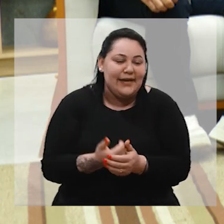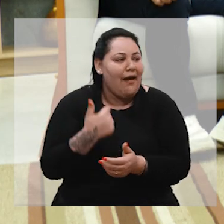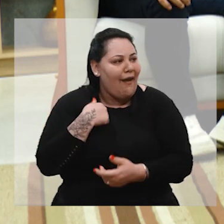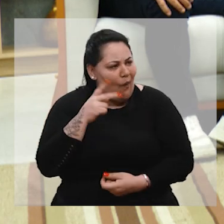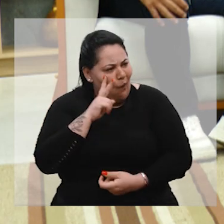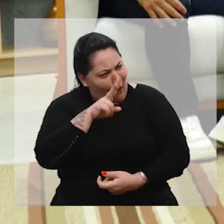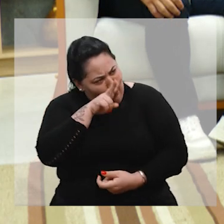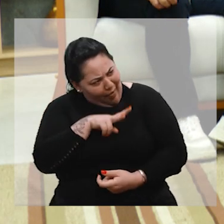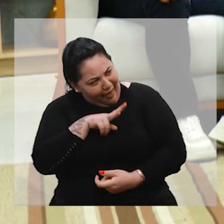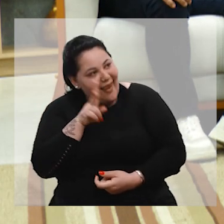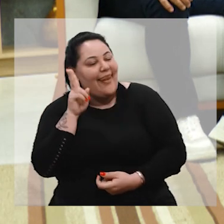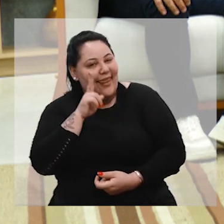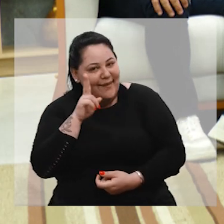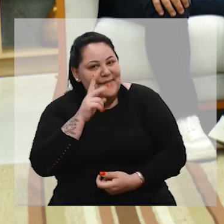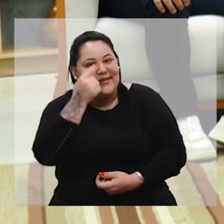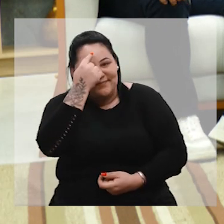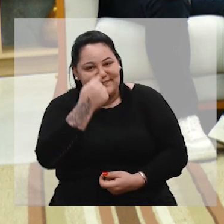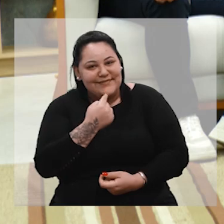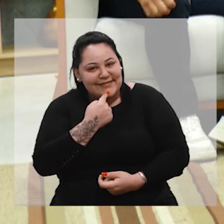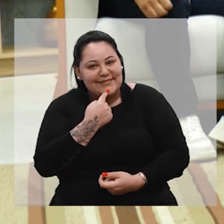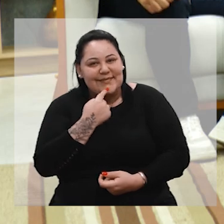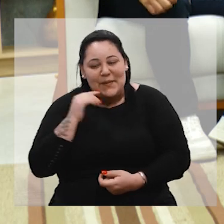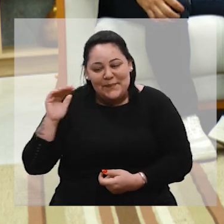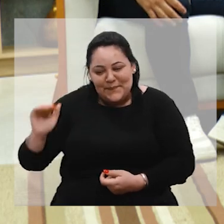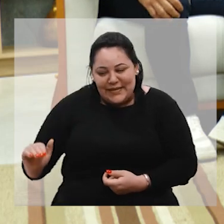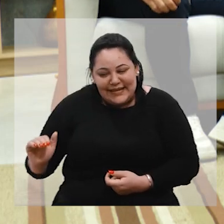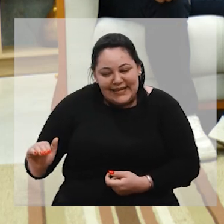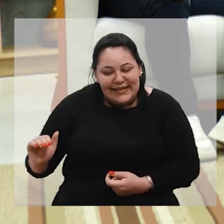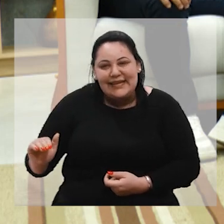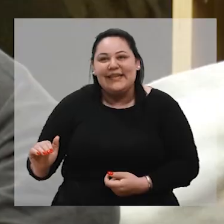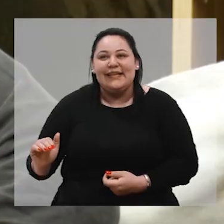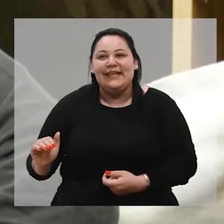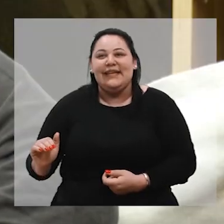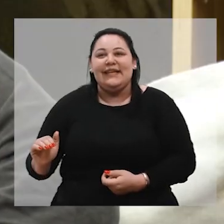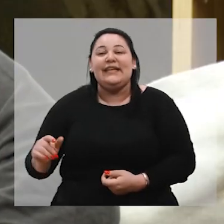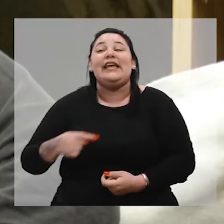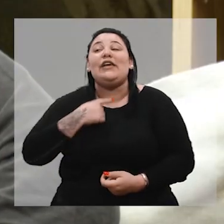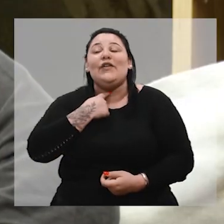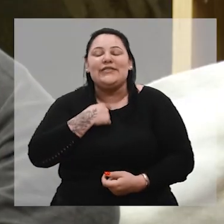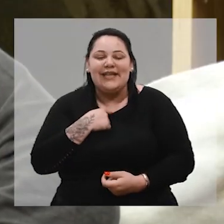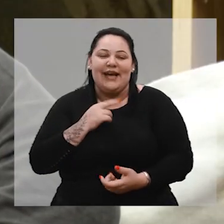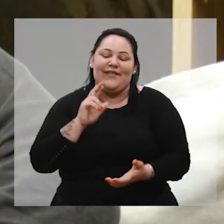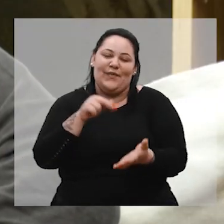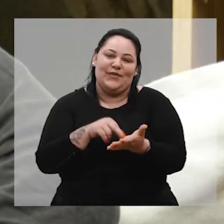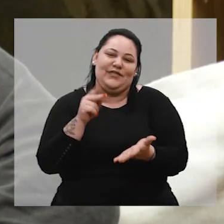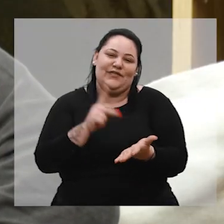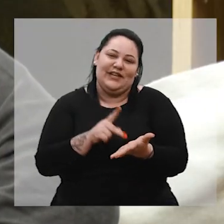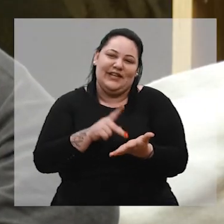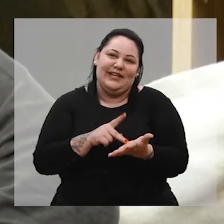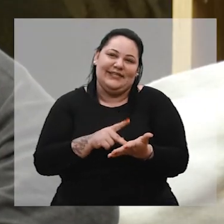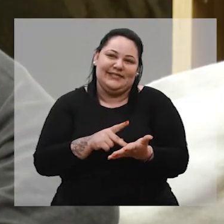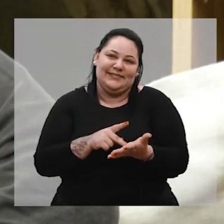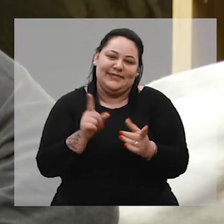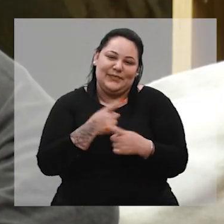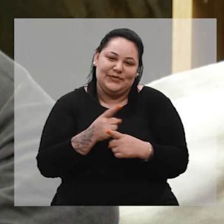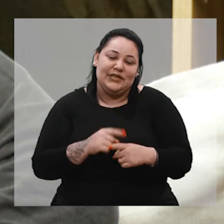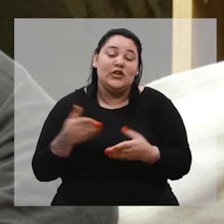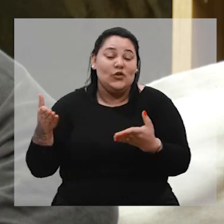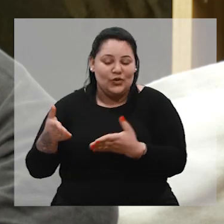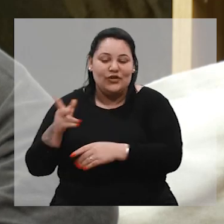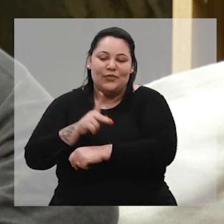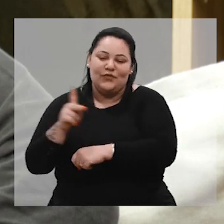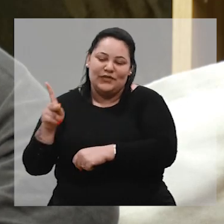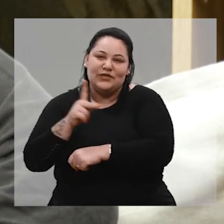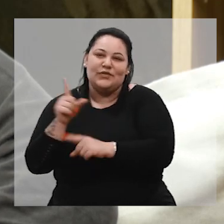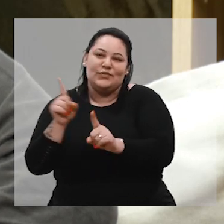depois, né? E eu lembrei da cara dele, do rostinho dele e como ele gostava realmente da música